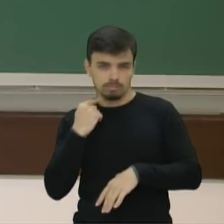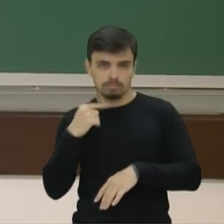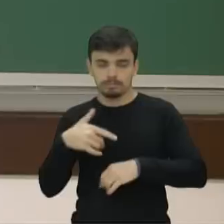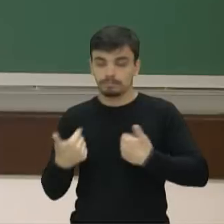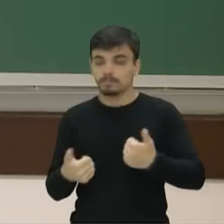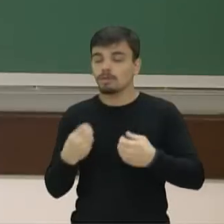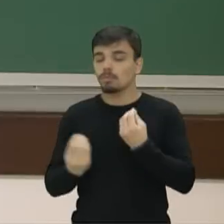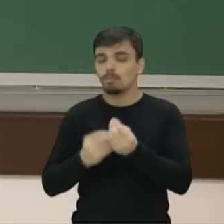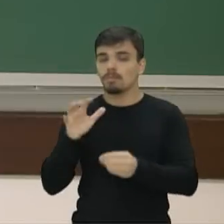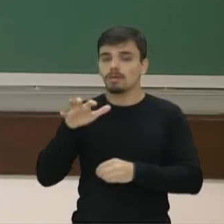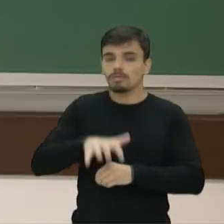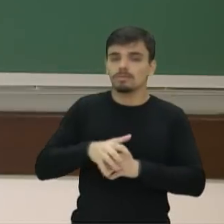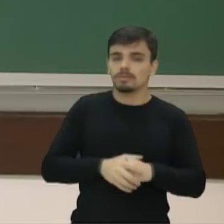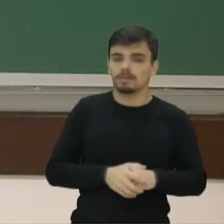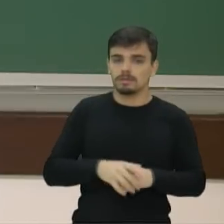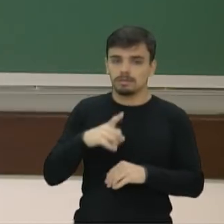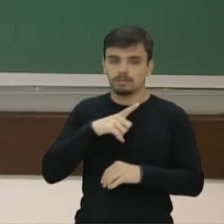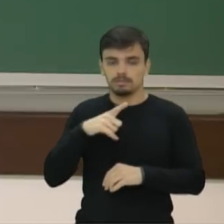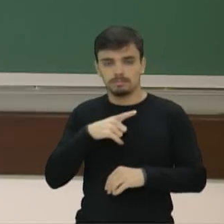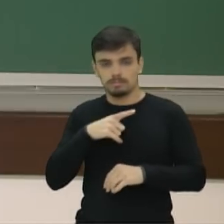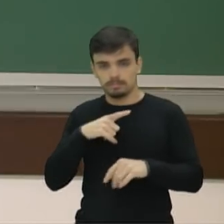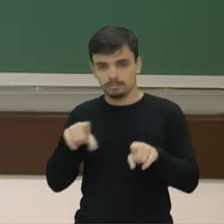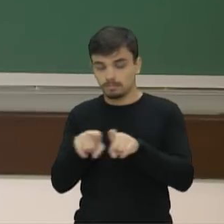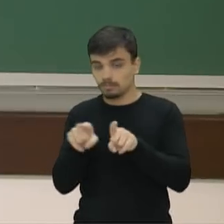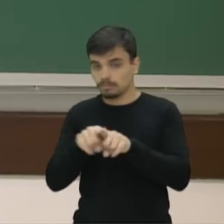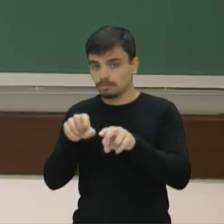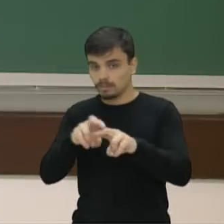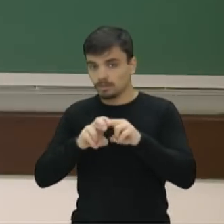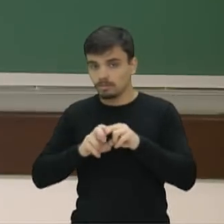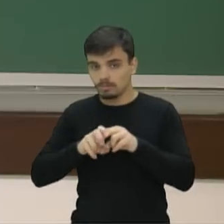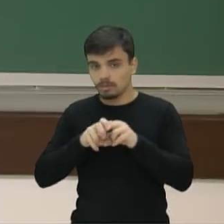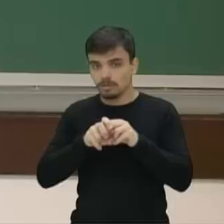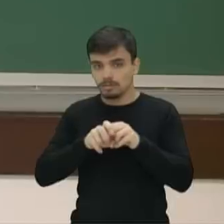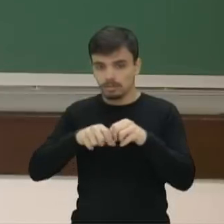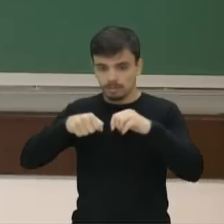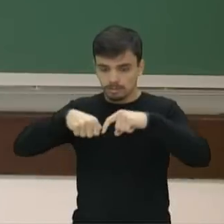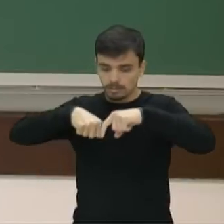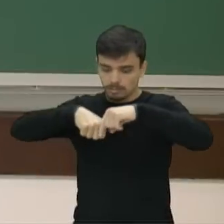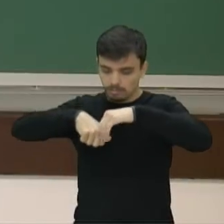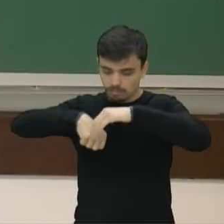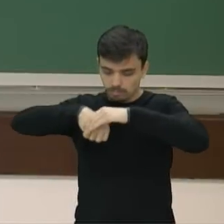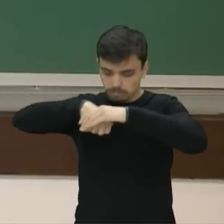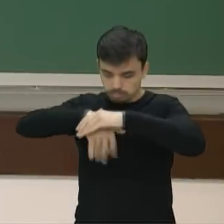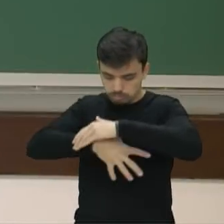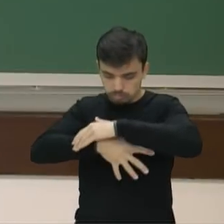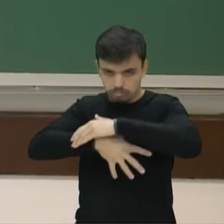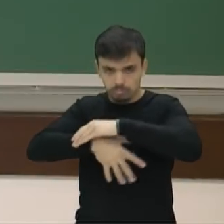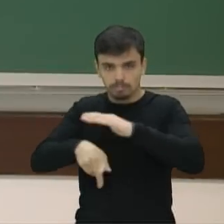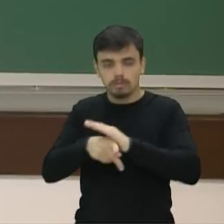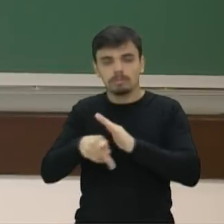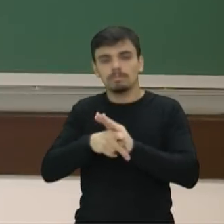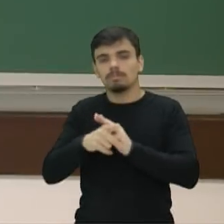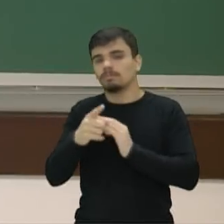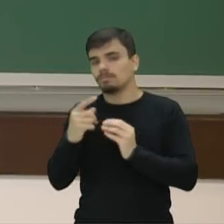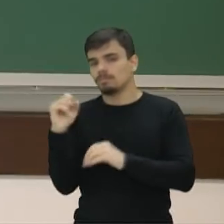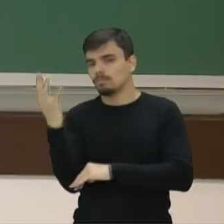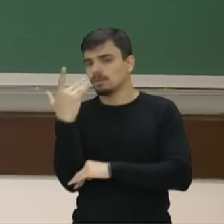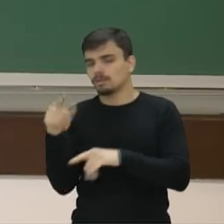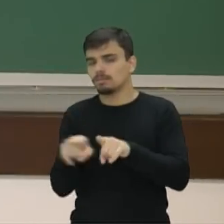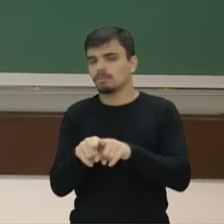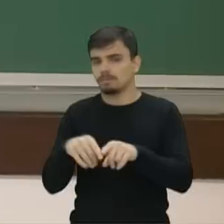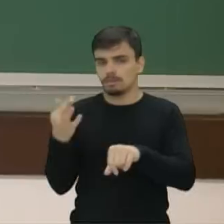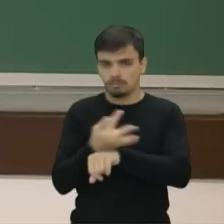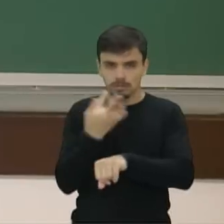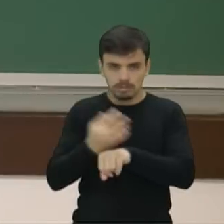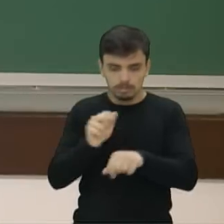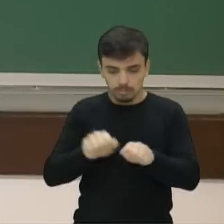meio da vegetação rasteira e também pelas raízes das plantas, porque elas vão estar segurando o solo e os